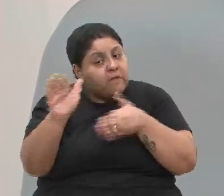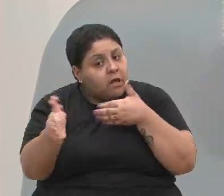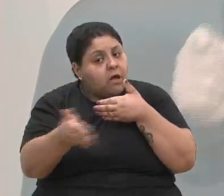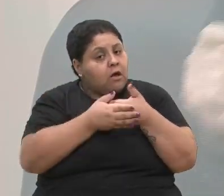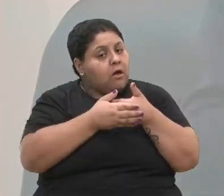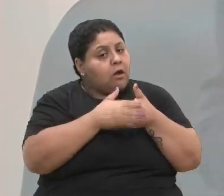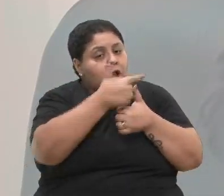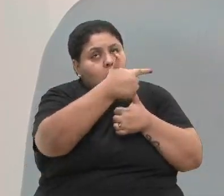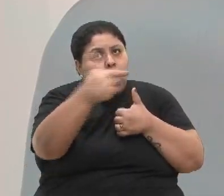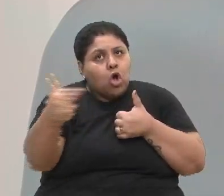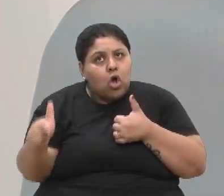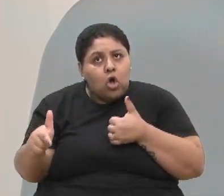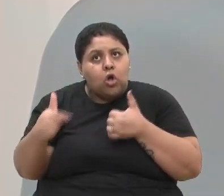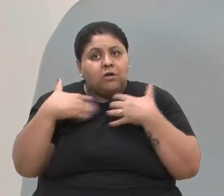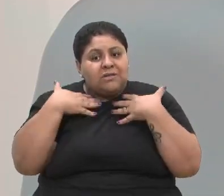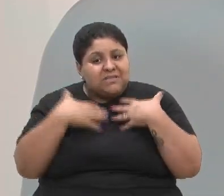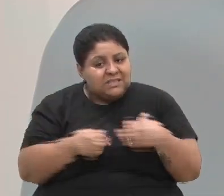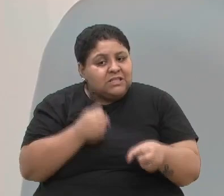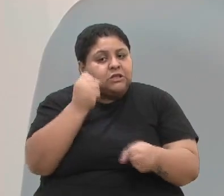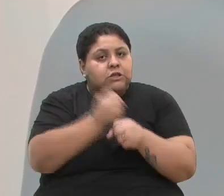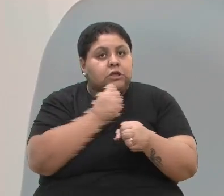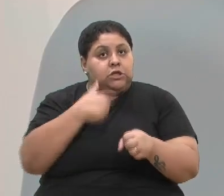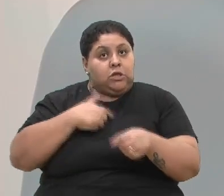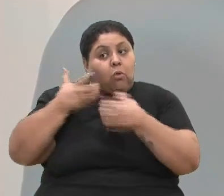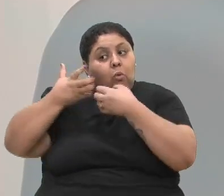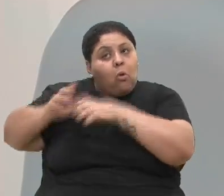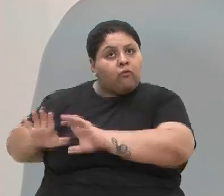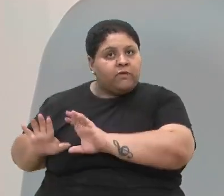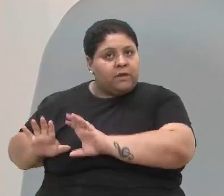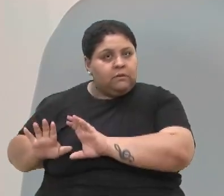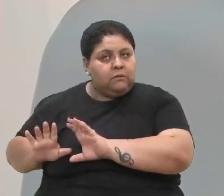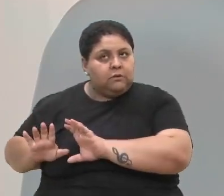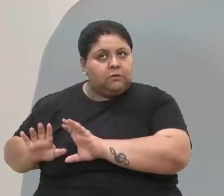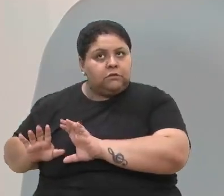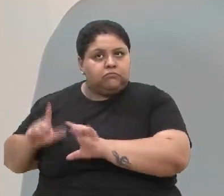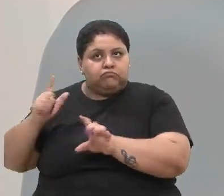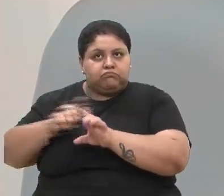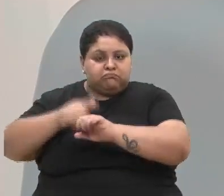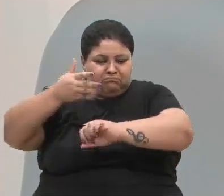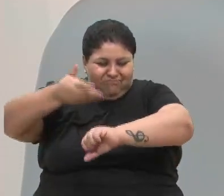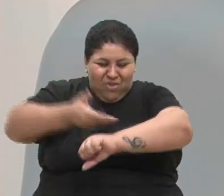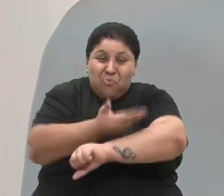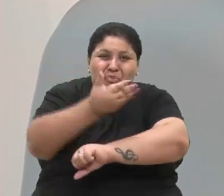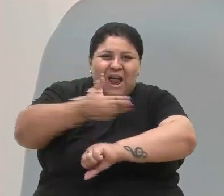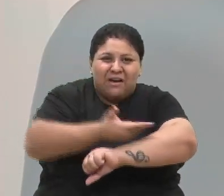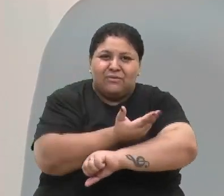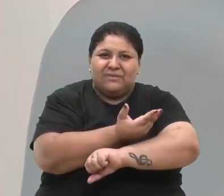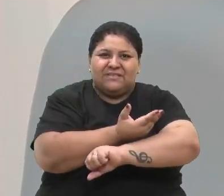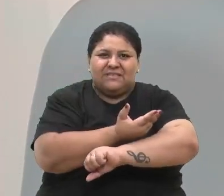ou transferir para a Secretaria de Obras. E eu fui contra. Porque os buracos da nossa cidade,